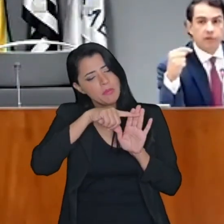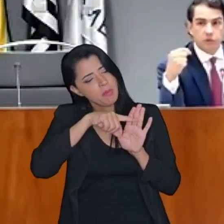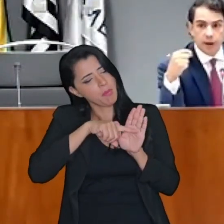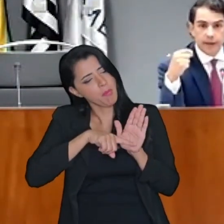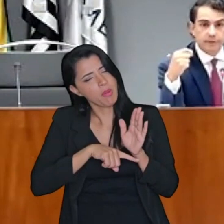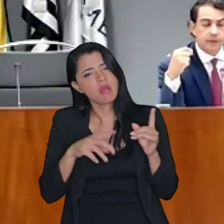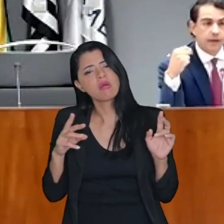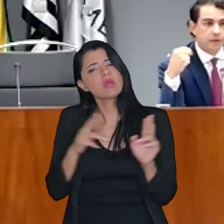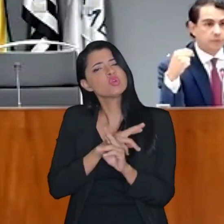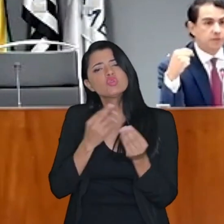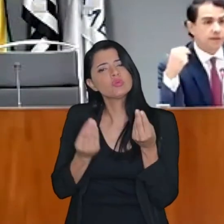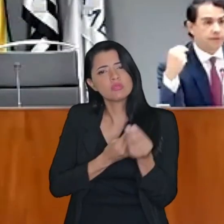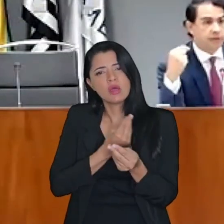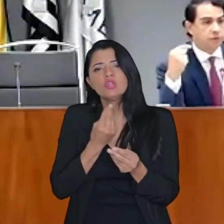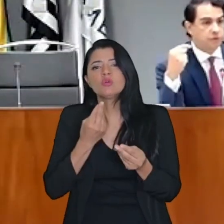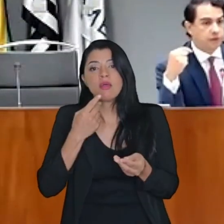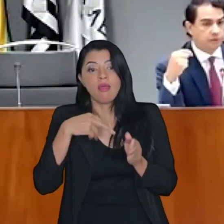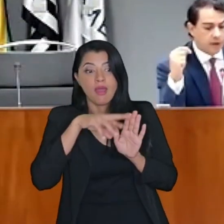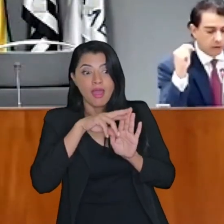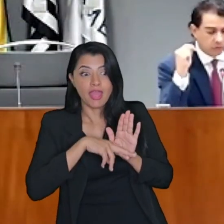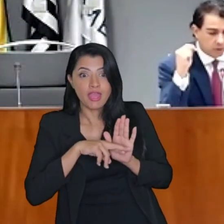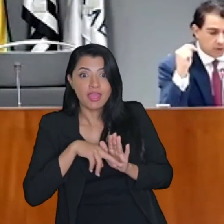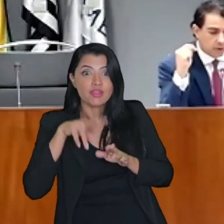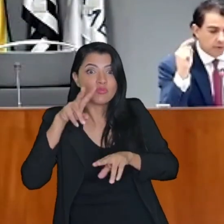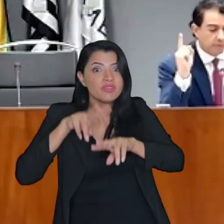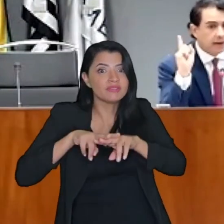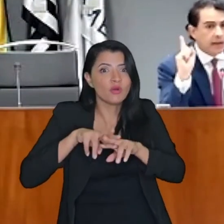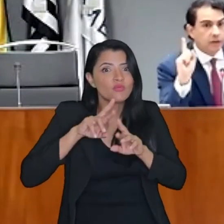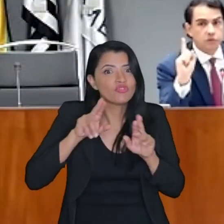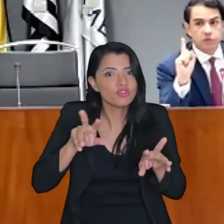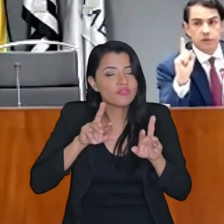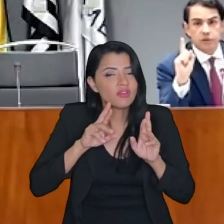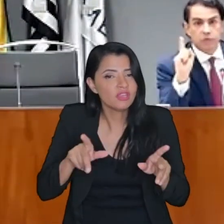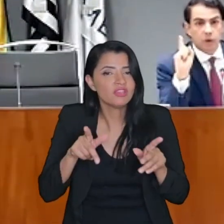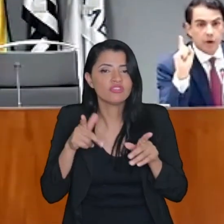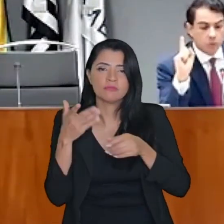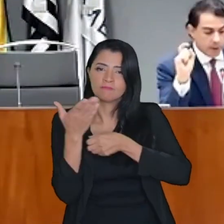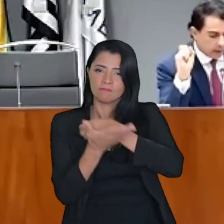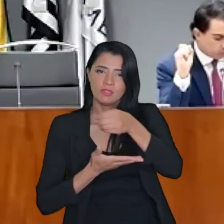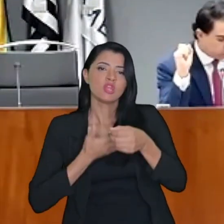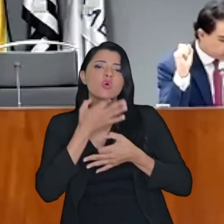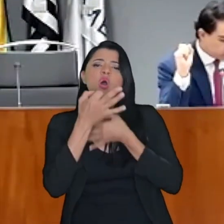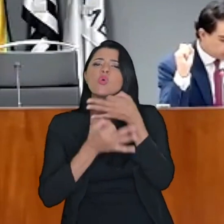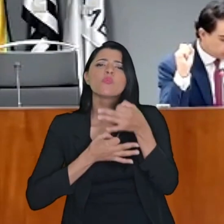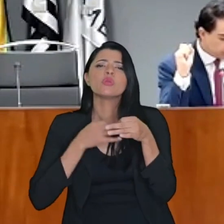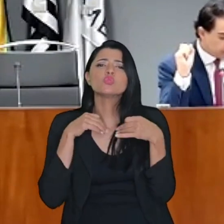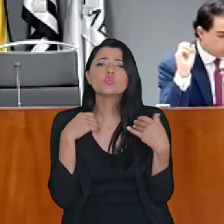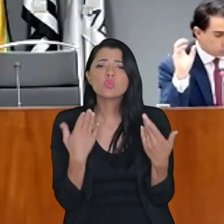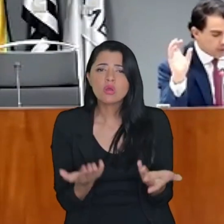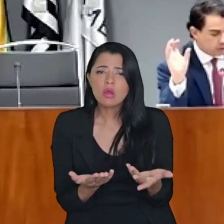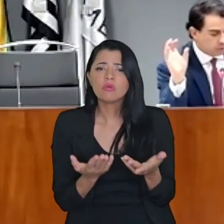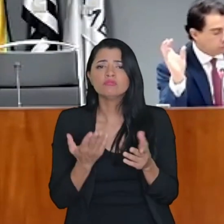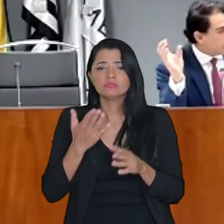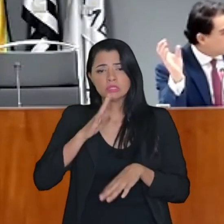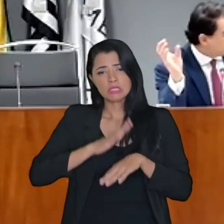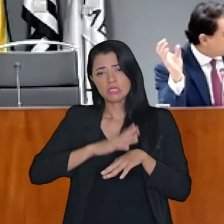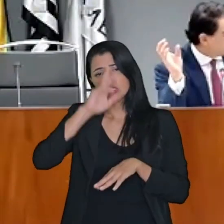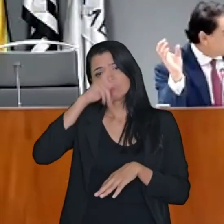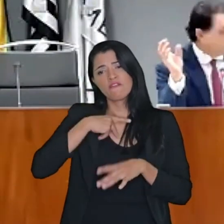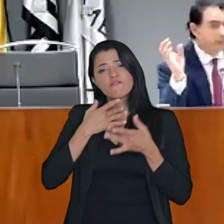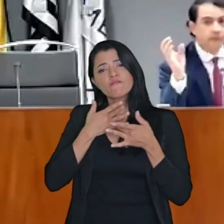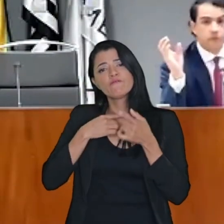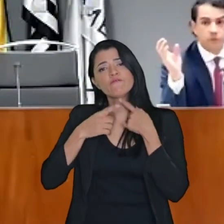cláusulas relacionadas a regimes carcerários diferenciados, valendo-se do argumento da autonomia de